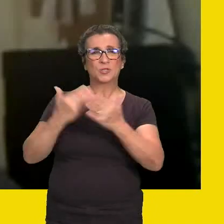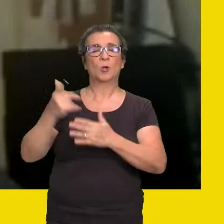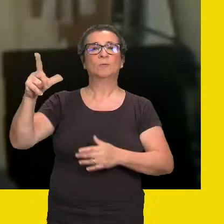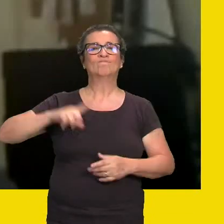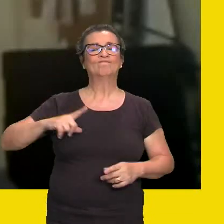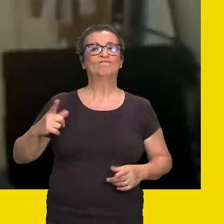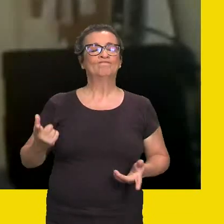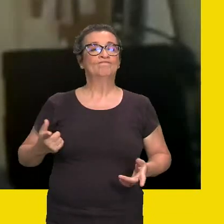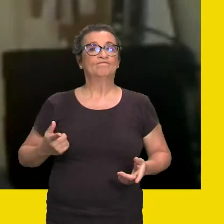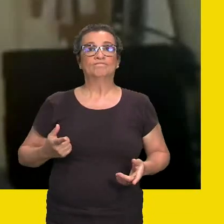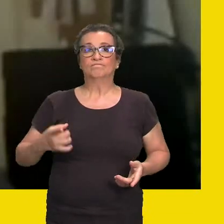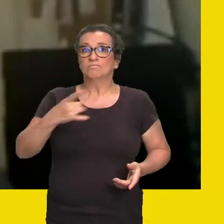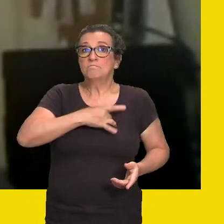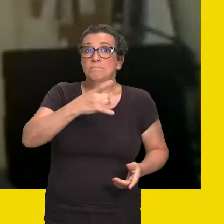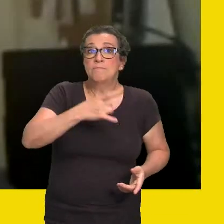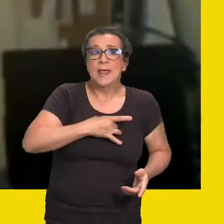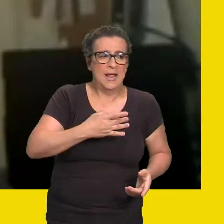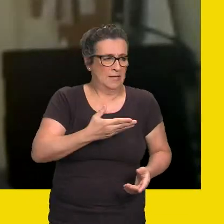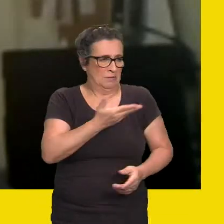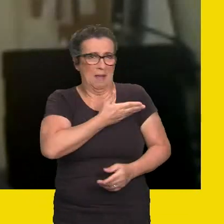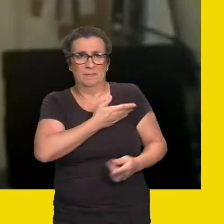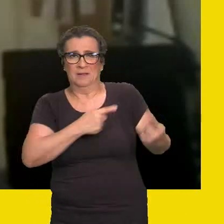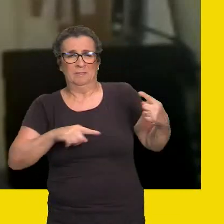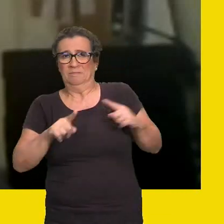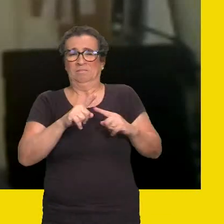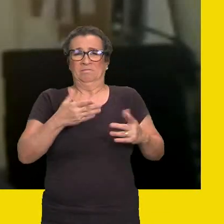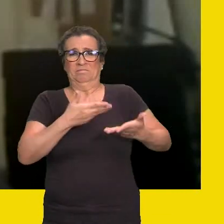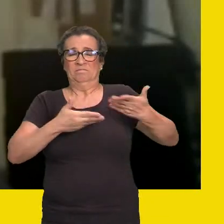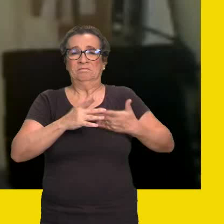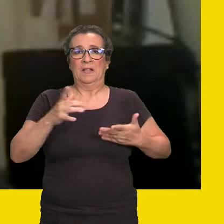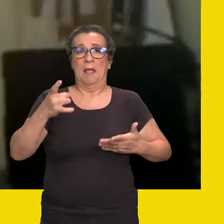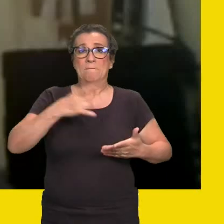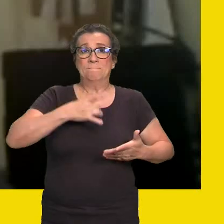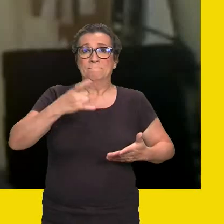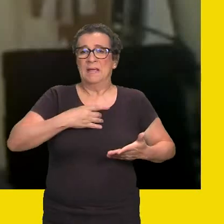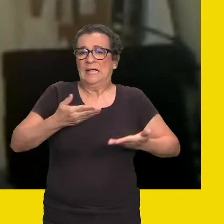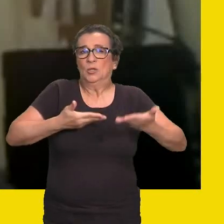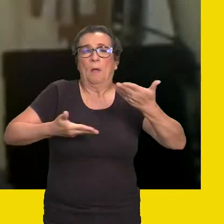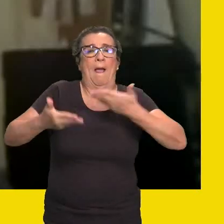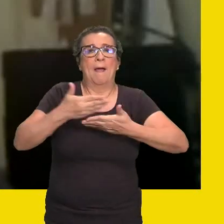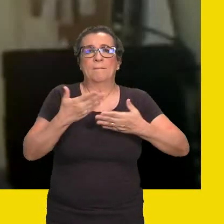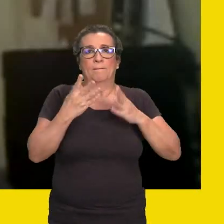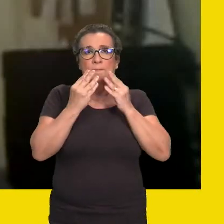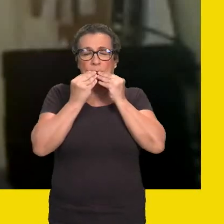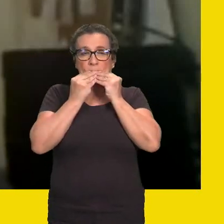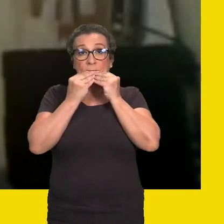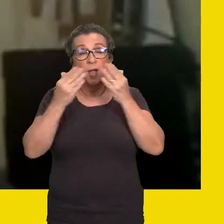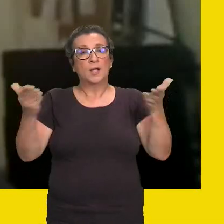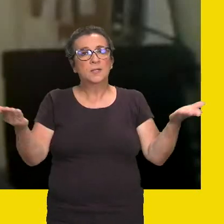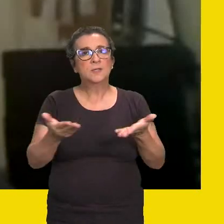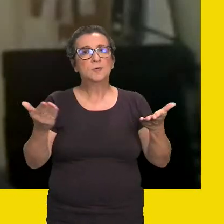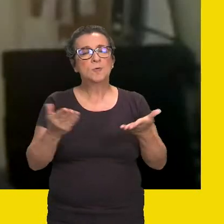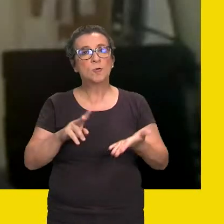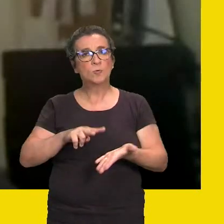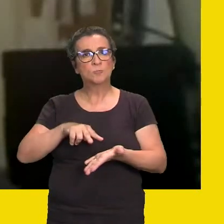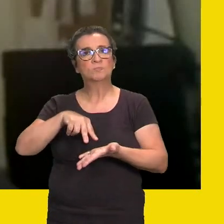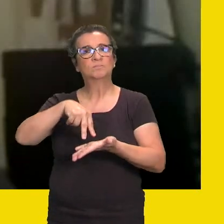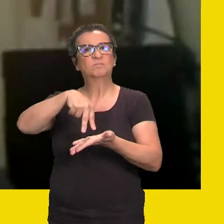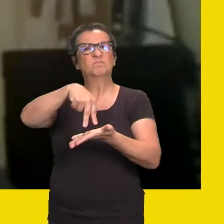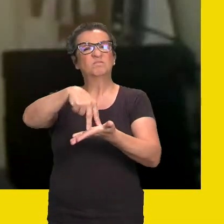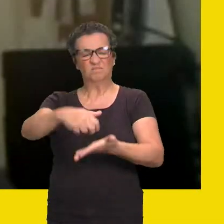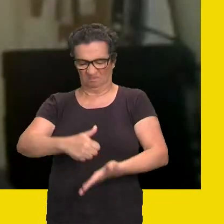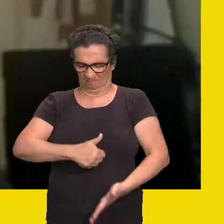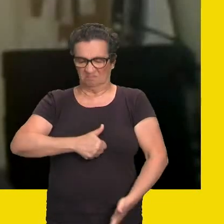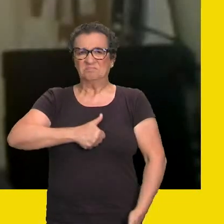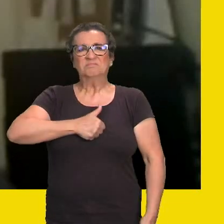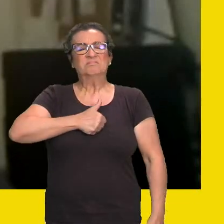tinha medo dos colegas, medo de interagir. E hoje o Alessandro tem uma super